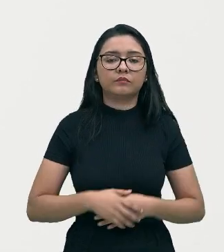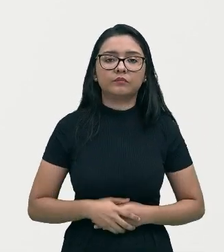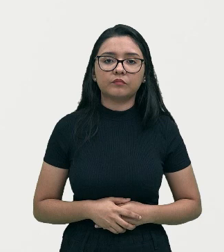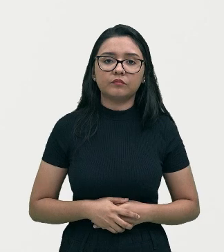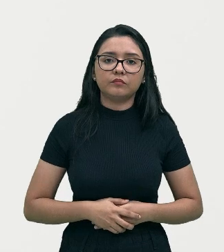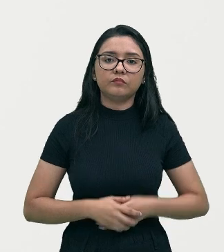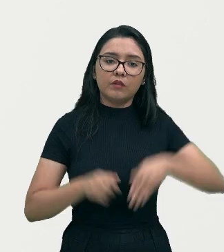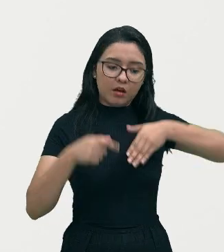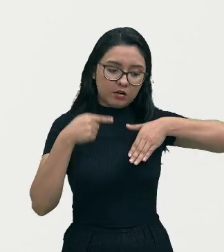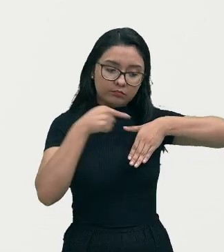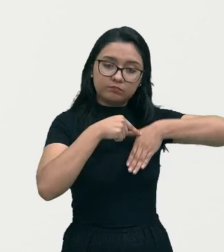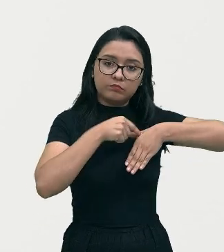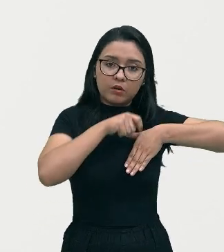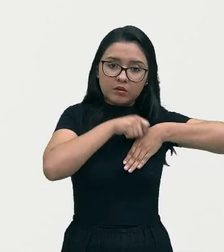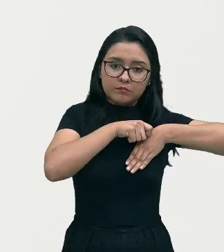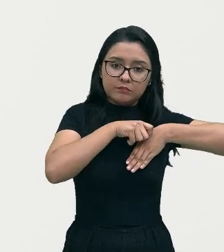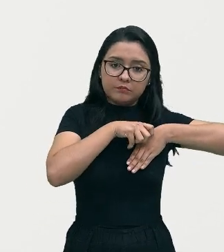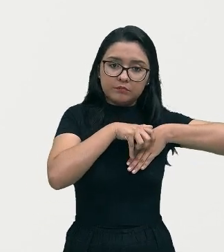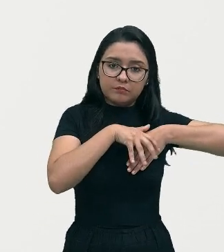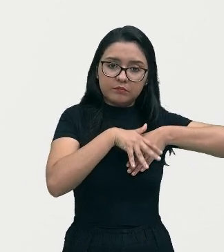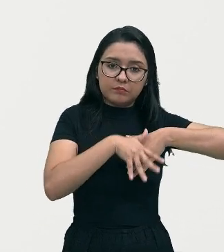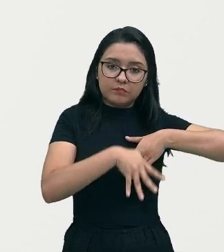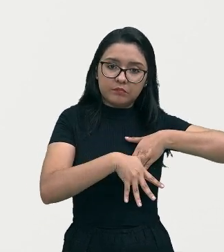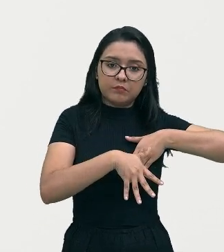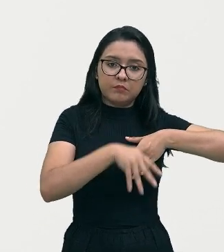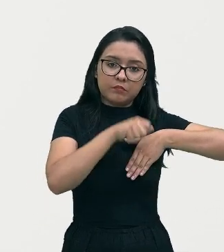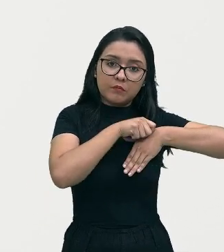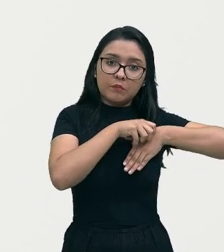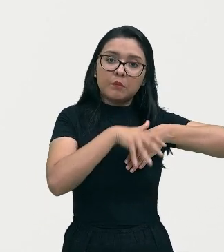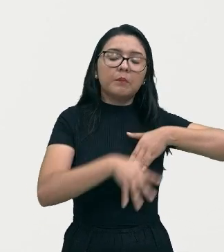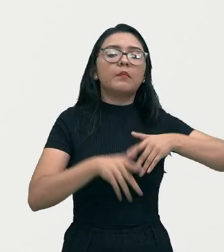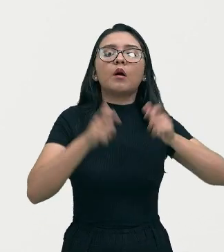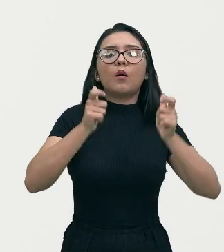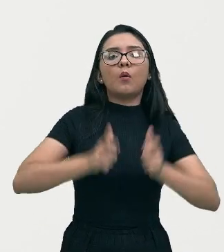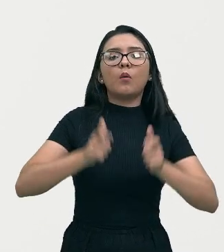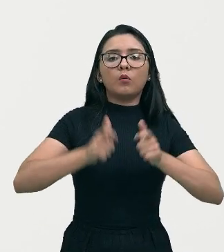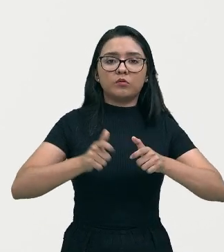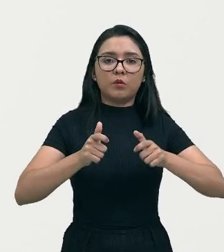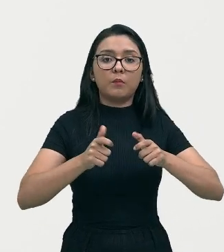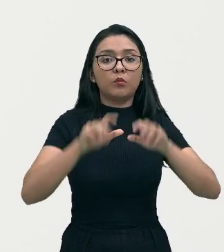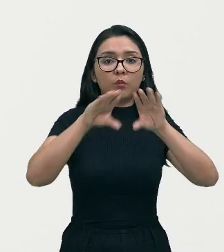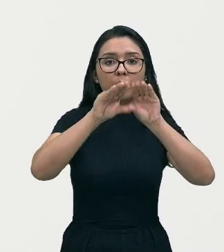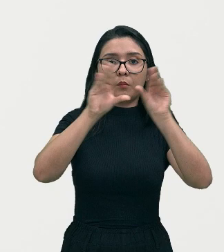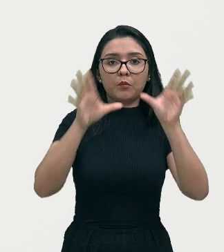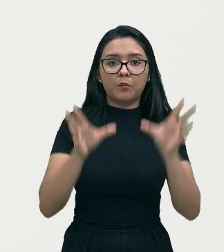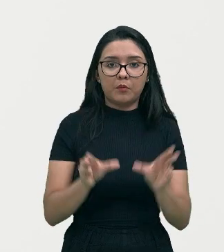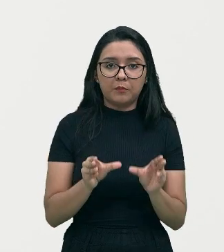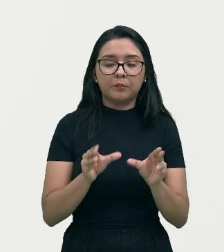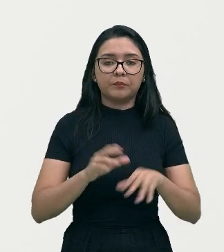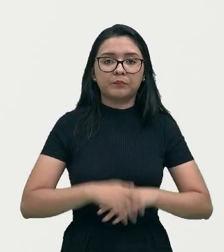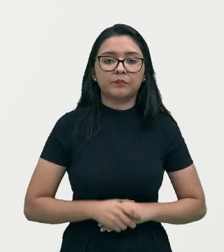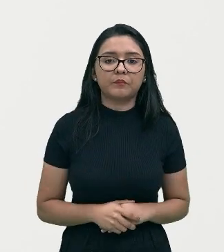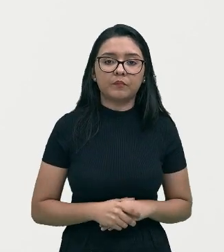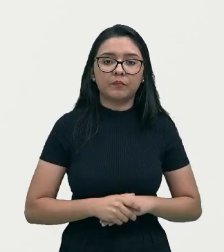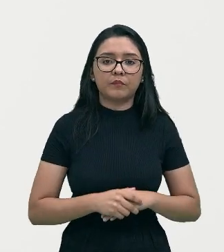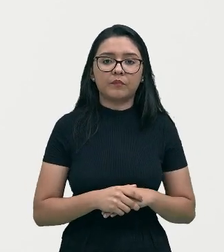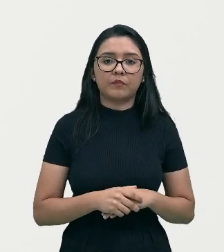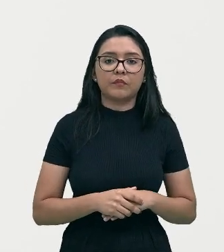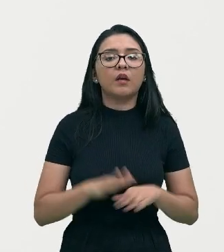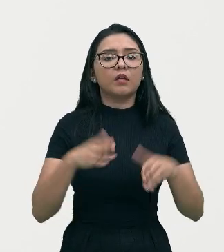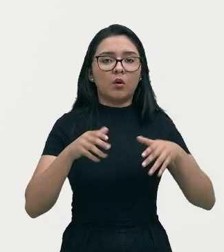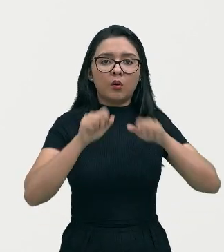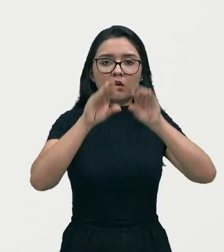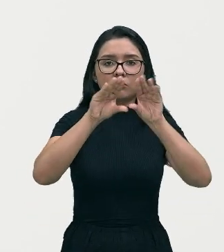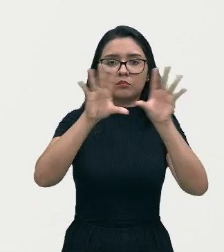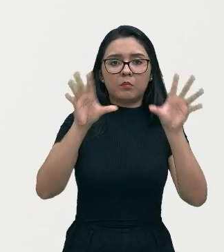aí daqui ele vai ser bombeado para onde? Para os pulmões, tá? Chegando nos pulmões,